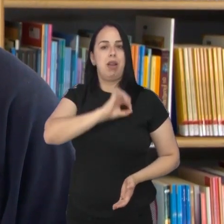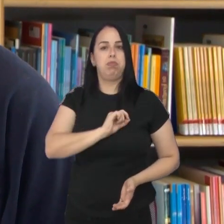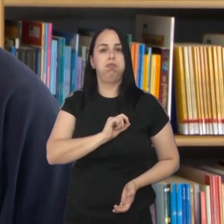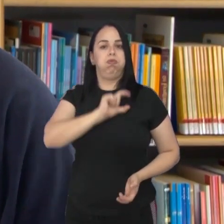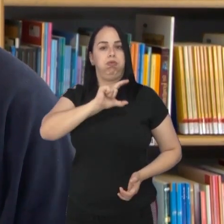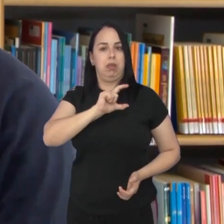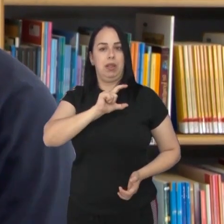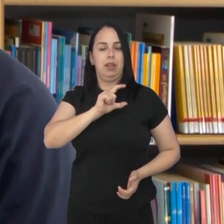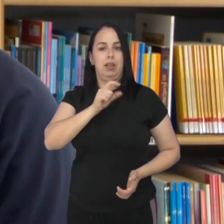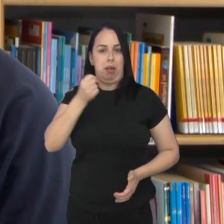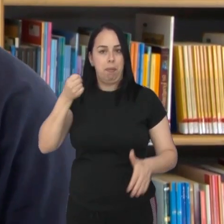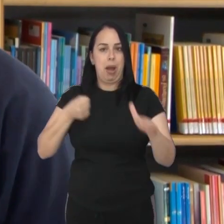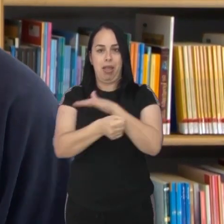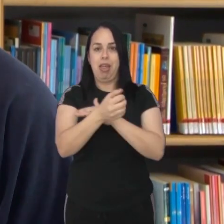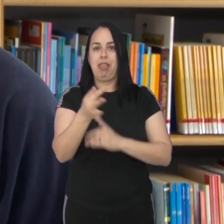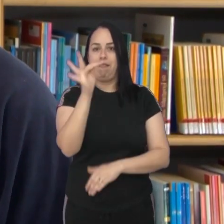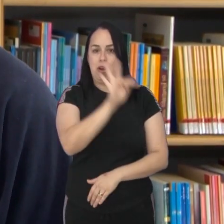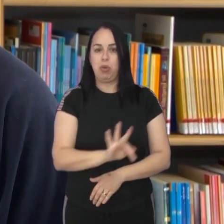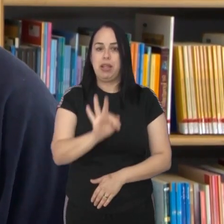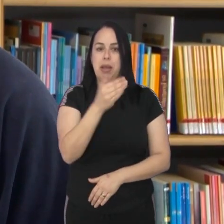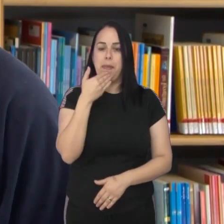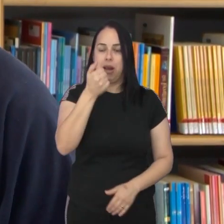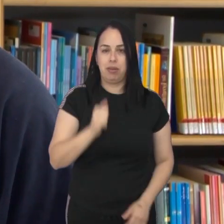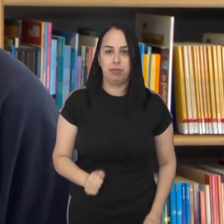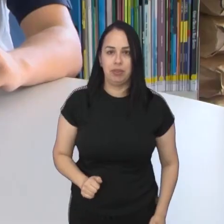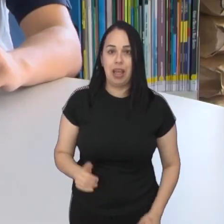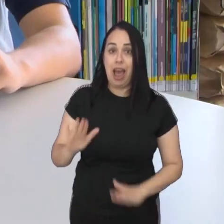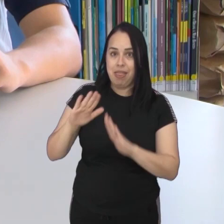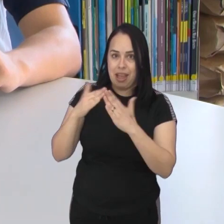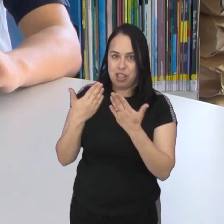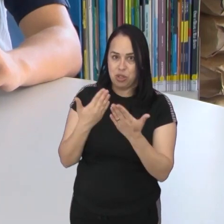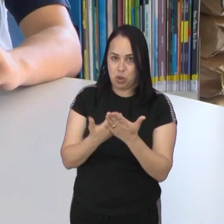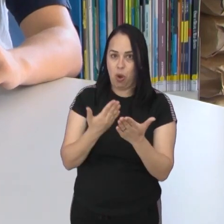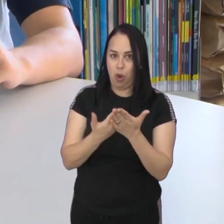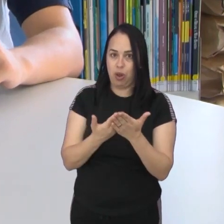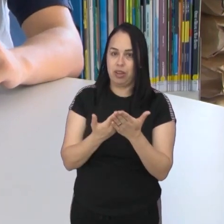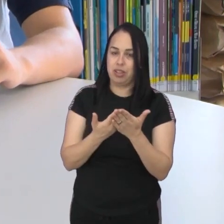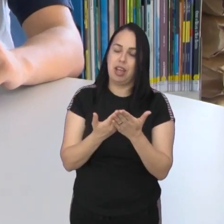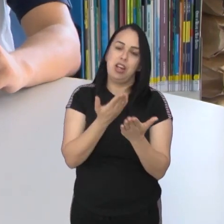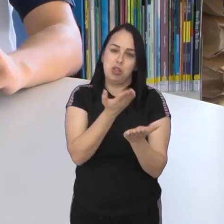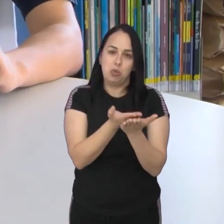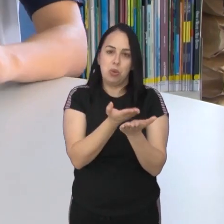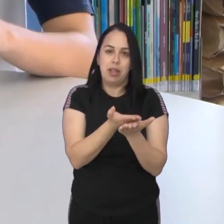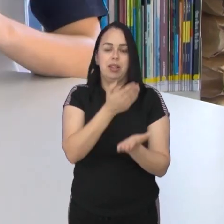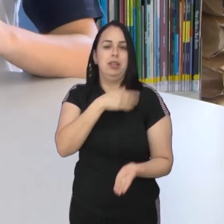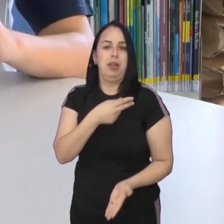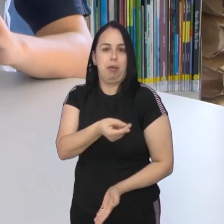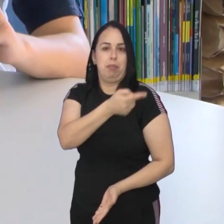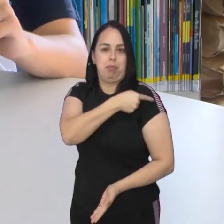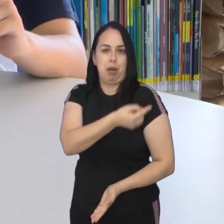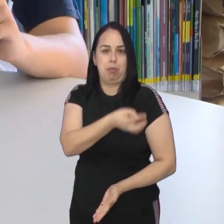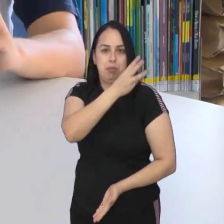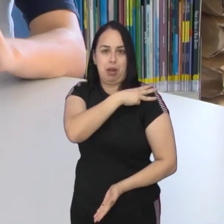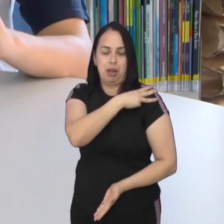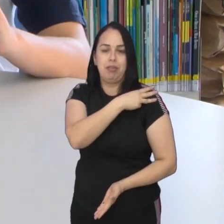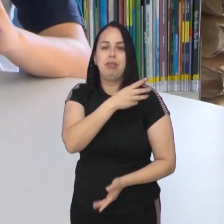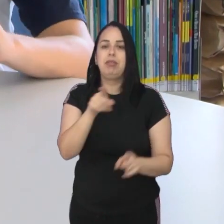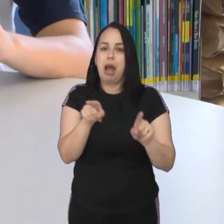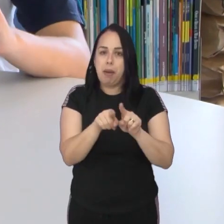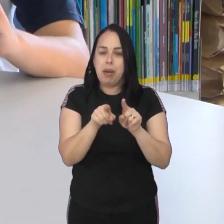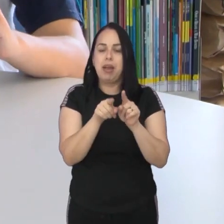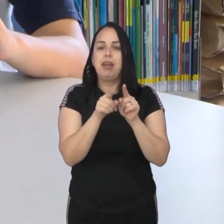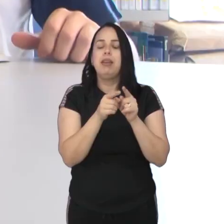você ingressando numa faculdade é muito mais, assim. A escola em que João cursou o ensino médio também